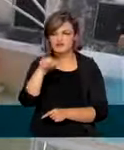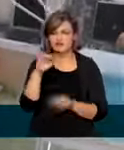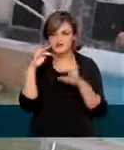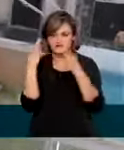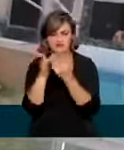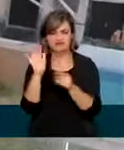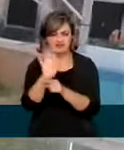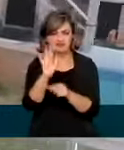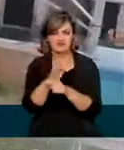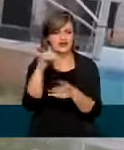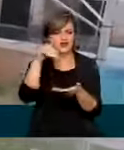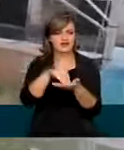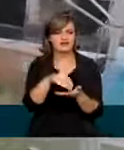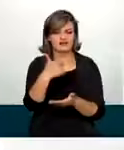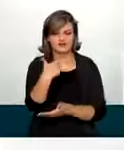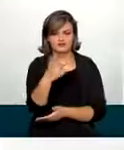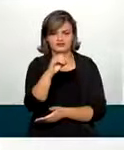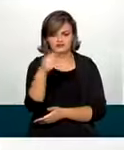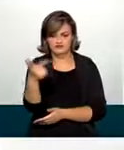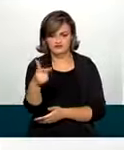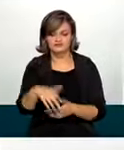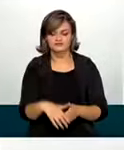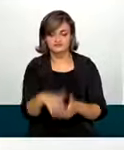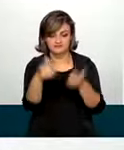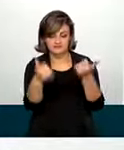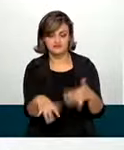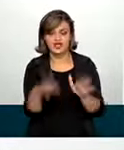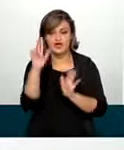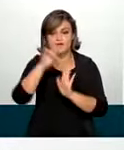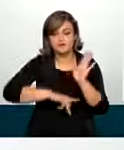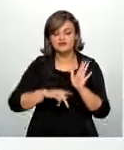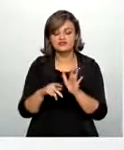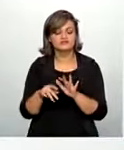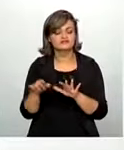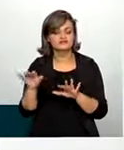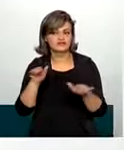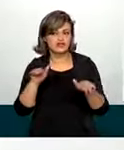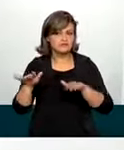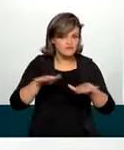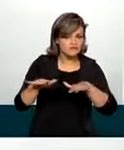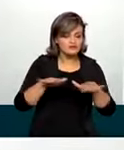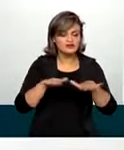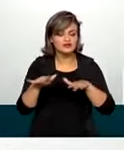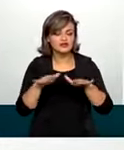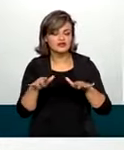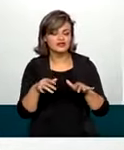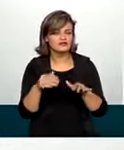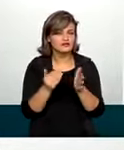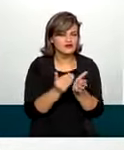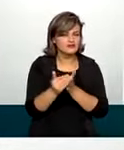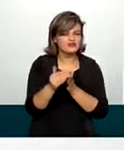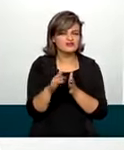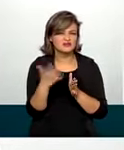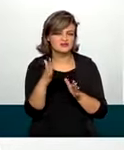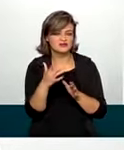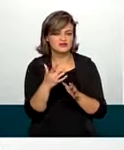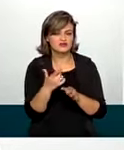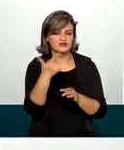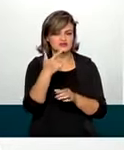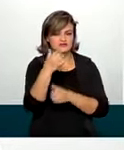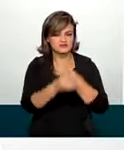famílias até 2022. O projeto está em fase de mobilização e as primeiras ligações devem ocorrer no segundo semestre